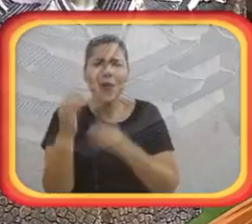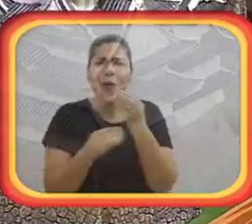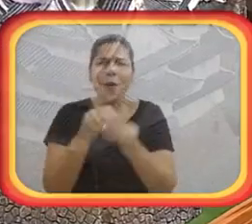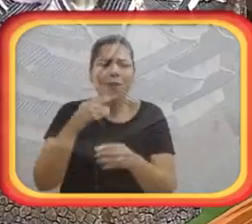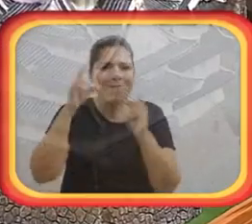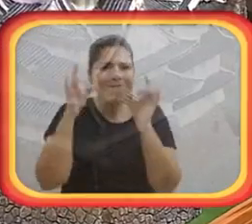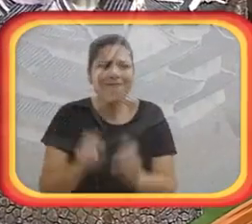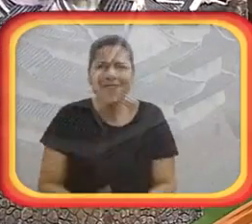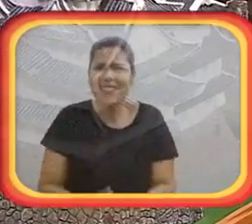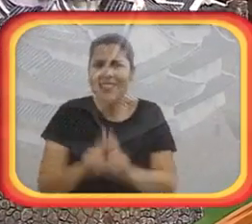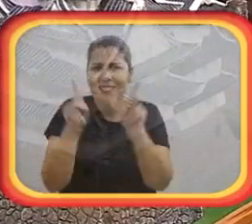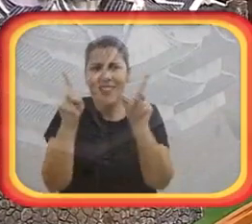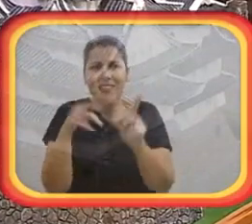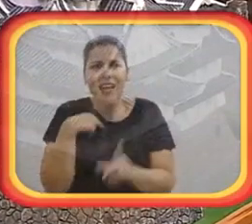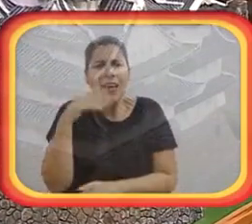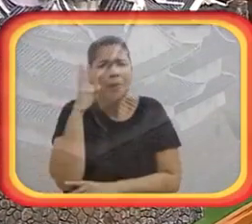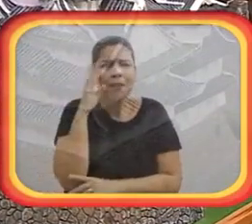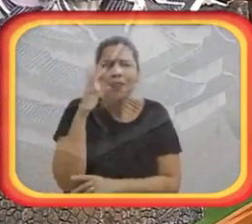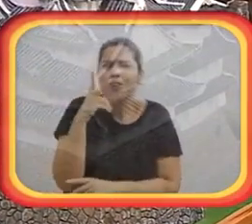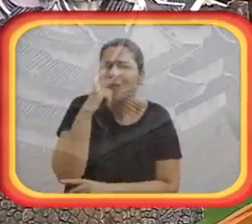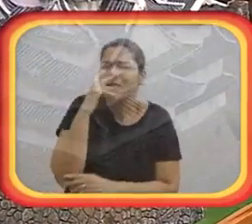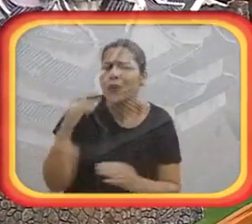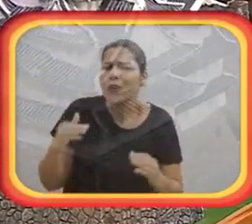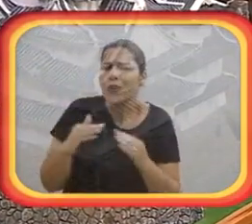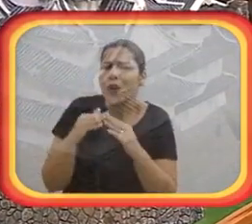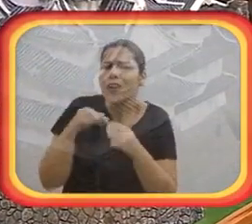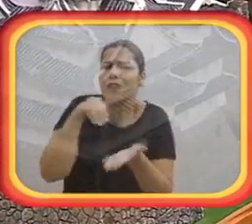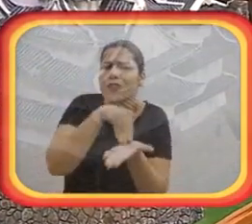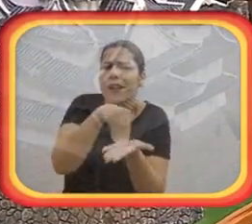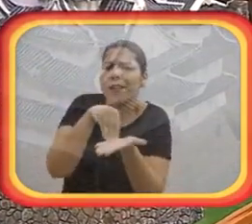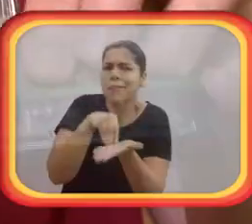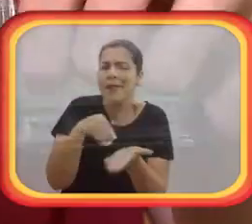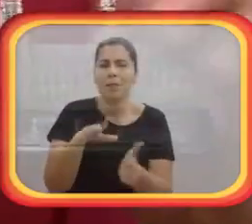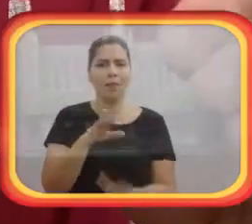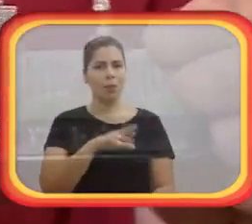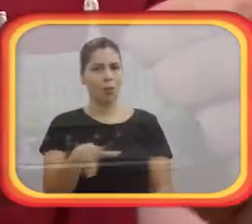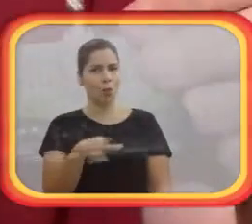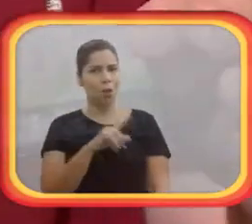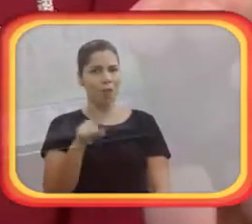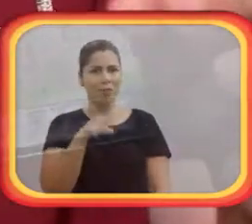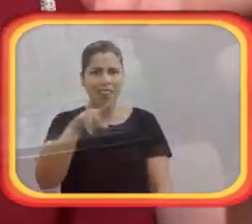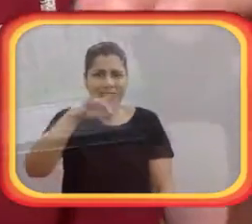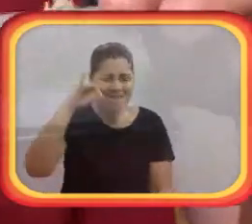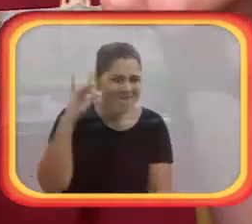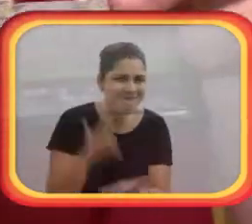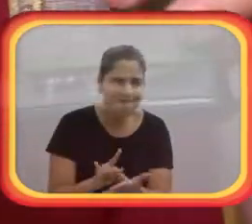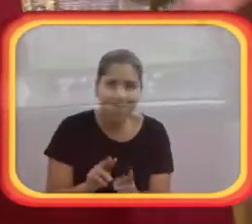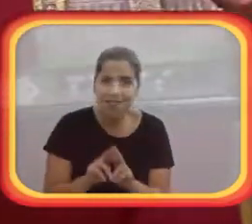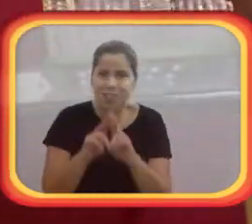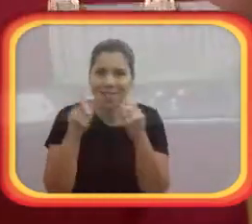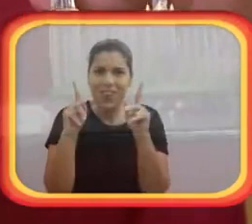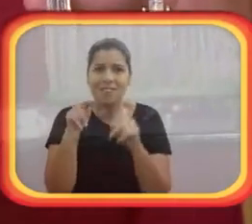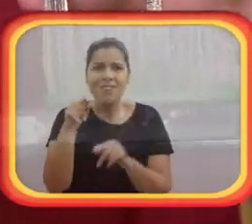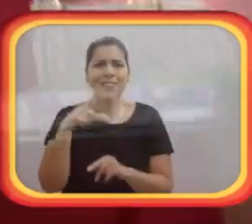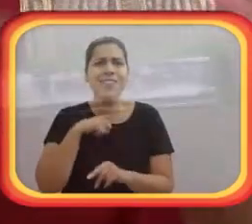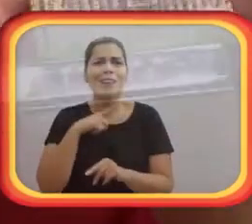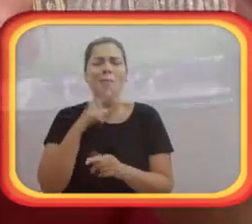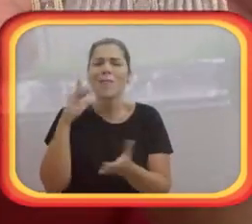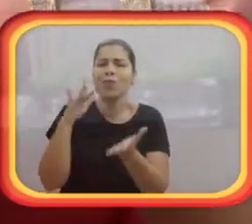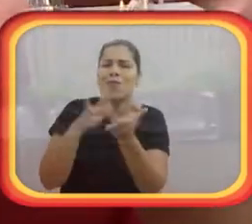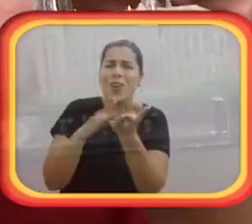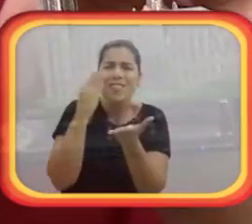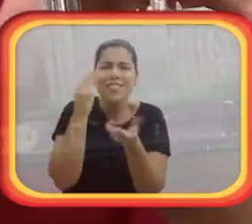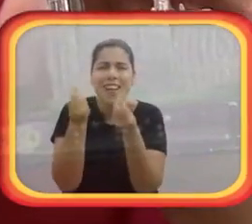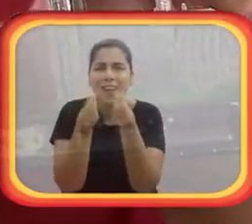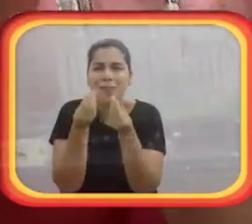A partir daí, meus amigos começaram a trazer de outros lugares quando eles viajavam. Foi assim que, por exemplo, eu conheci a Torre Eiffel, que eu imaginava que era totalmente diferente do